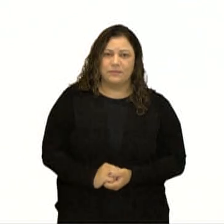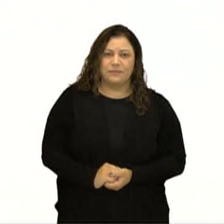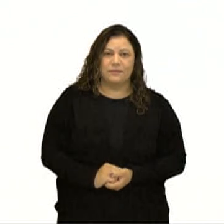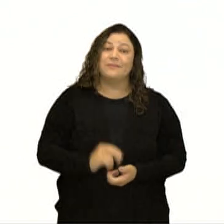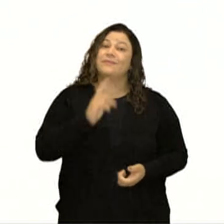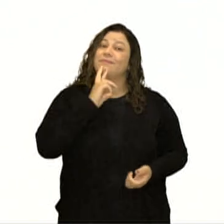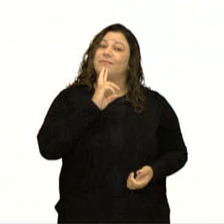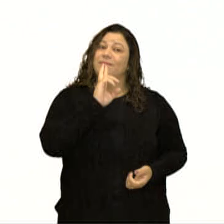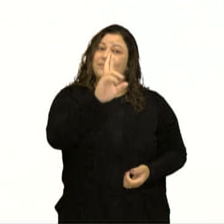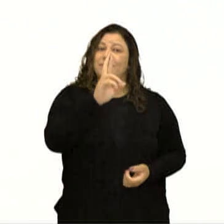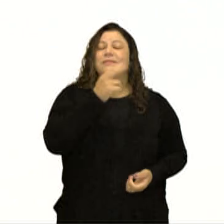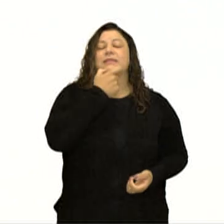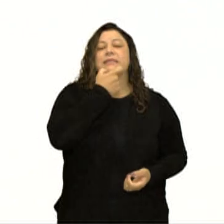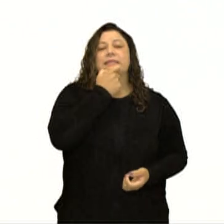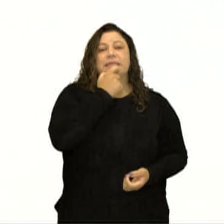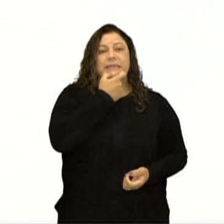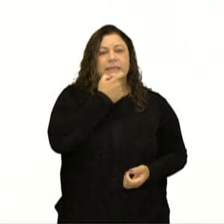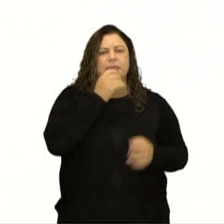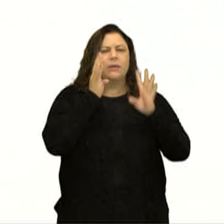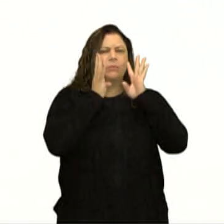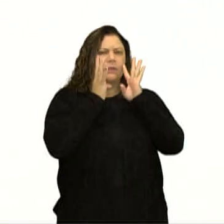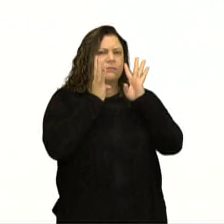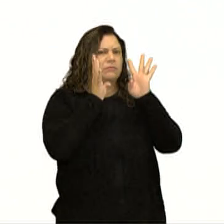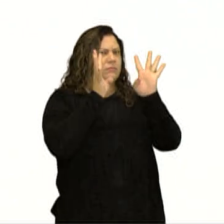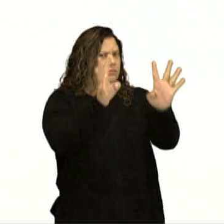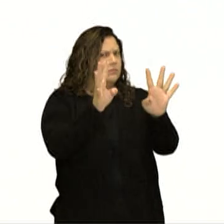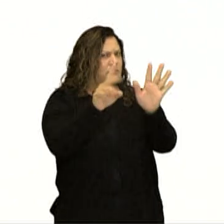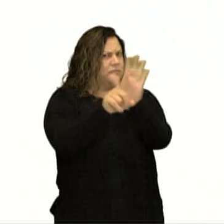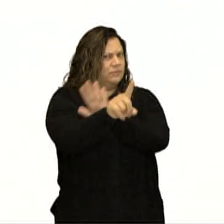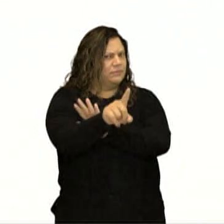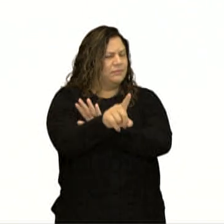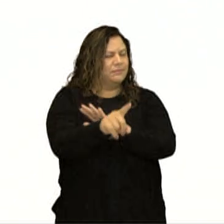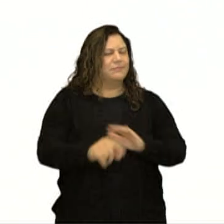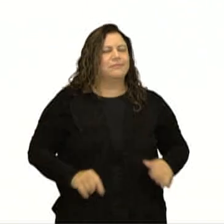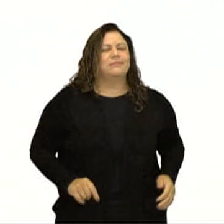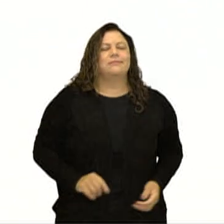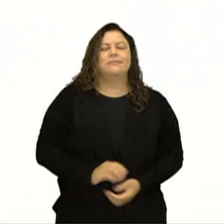Vamos responder em inglês. Preste bastante atenção nas perguntas. Let's go.